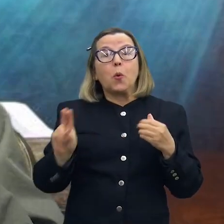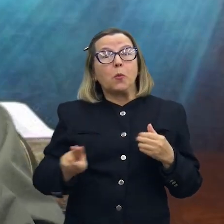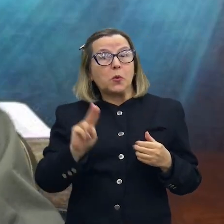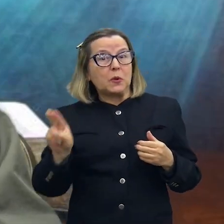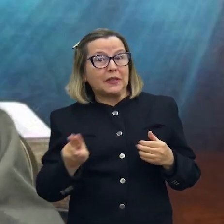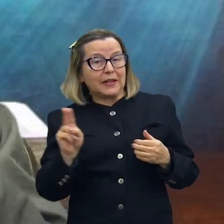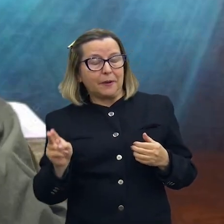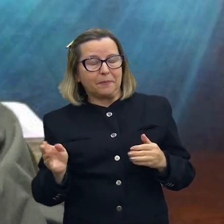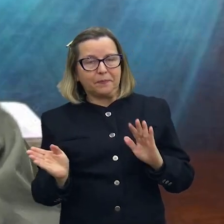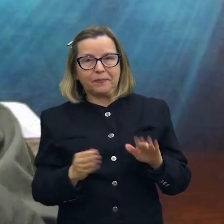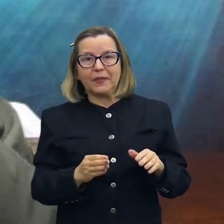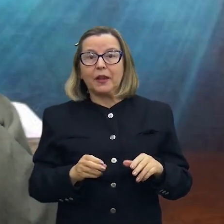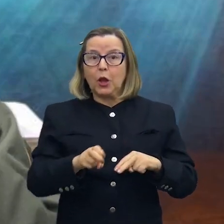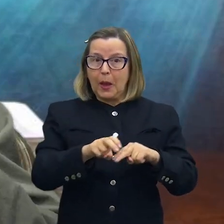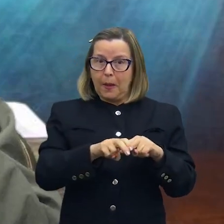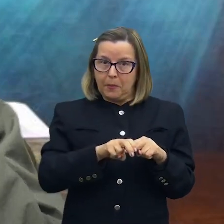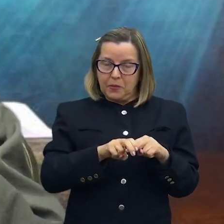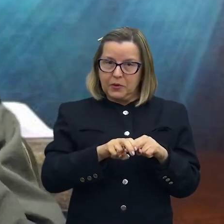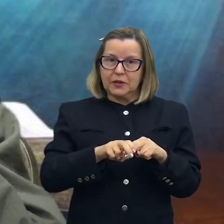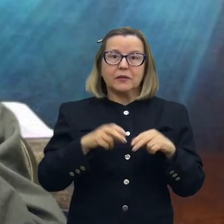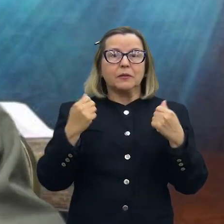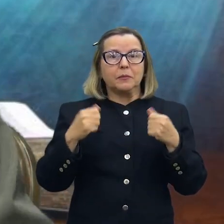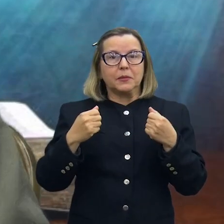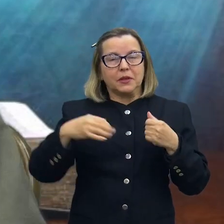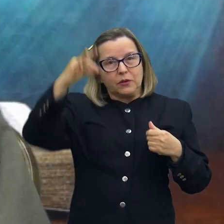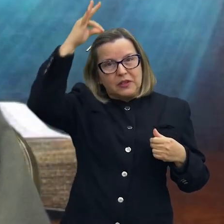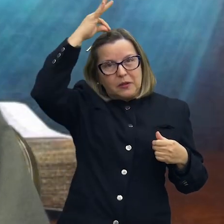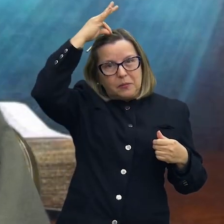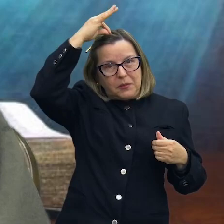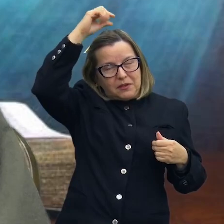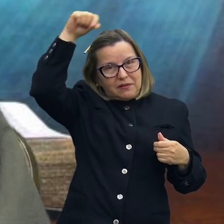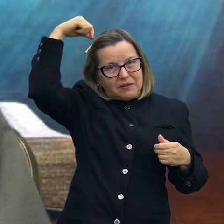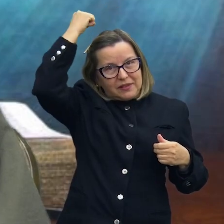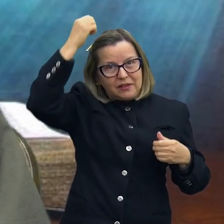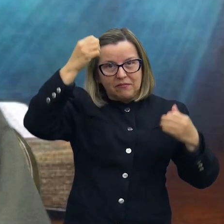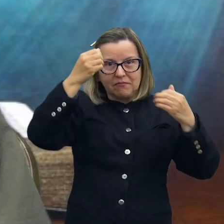isso é necessário que o Espírito abra o nosso entendimento.